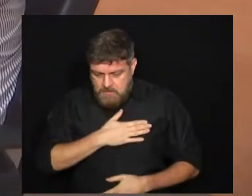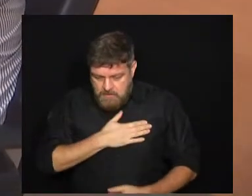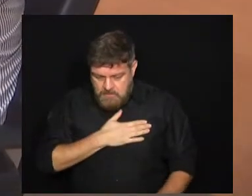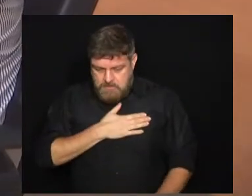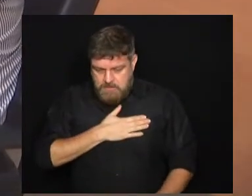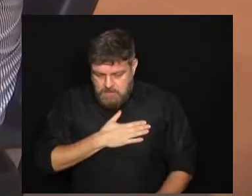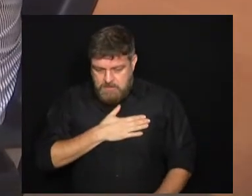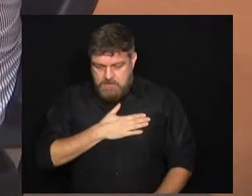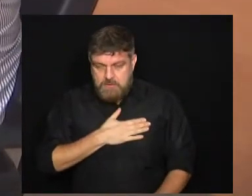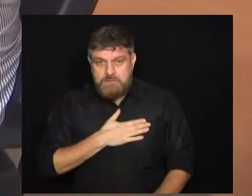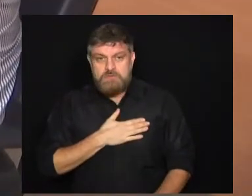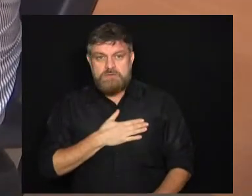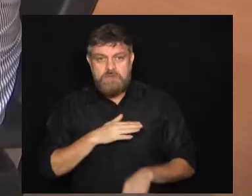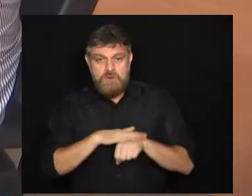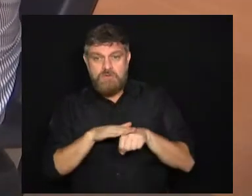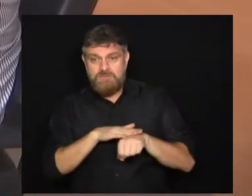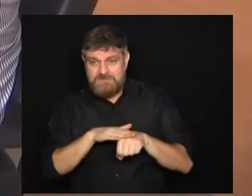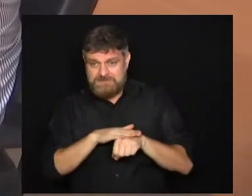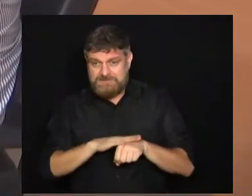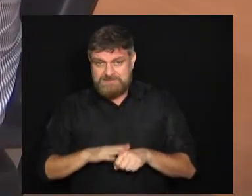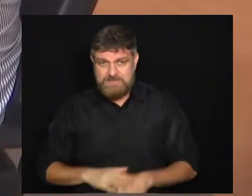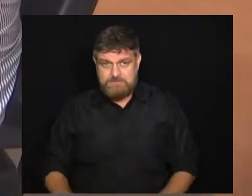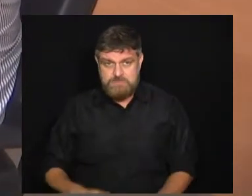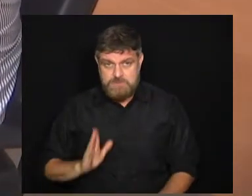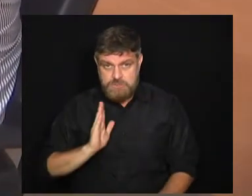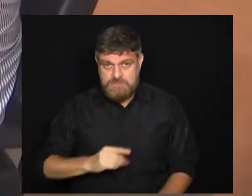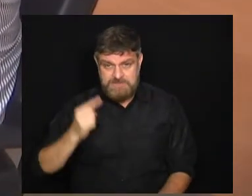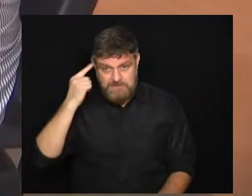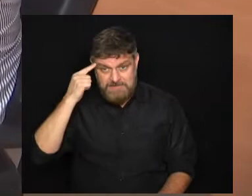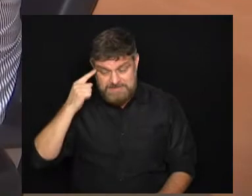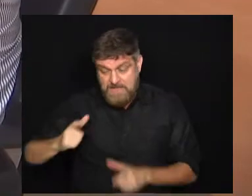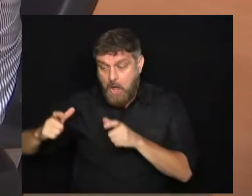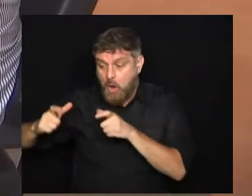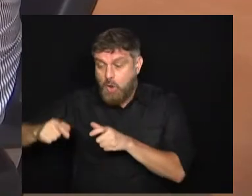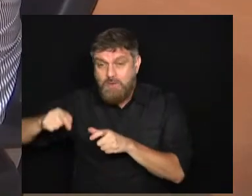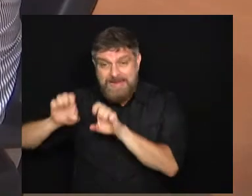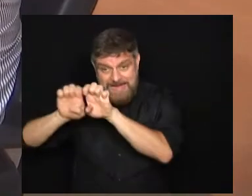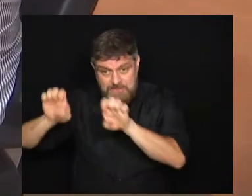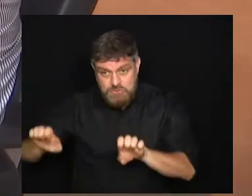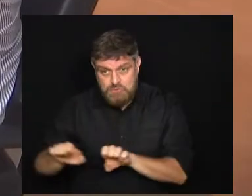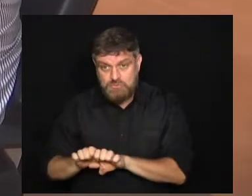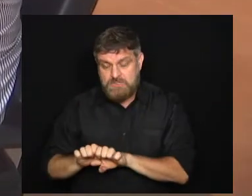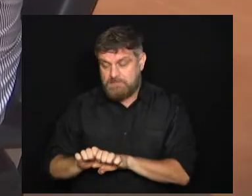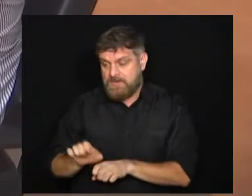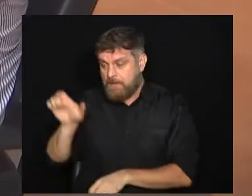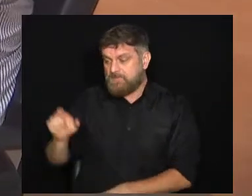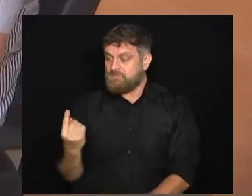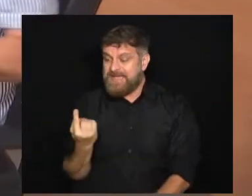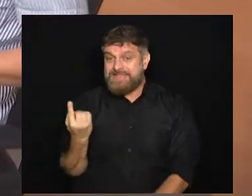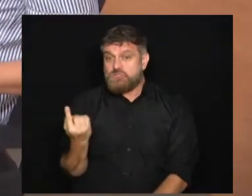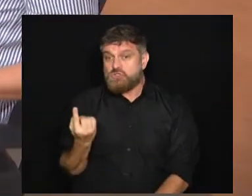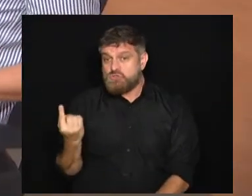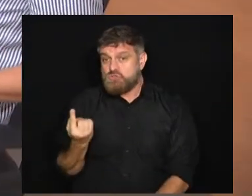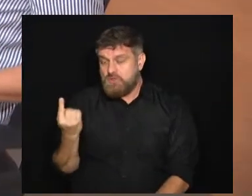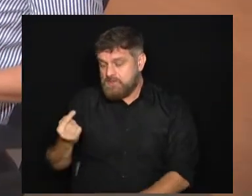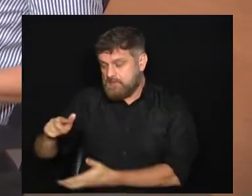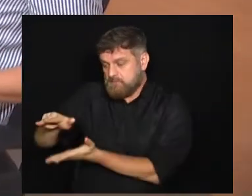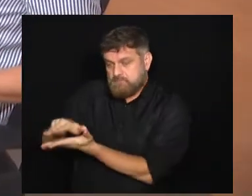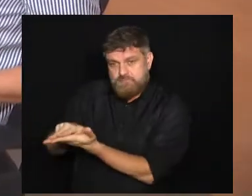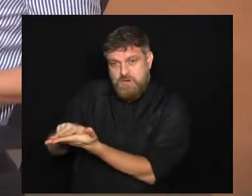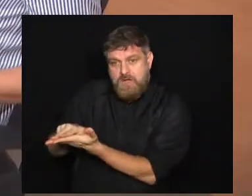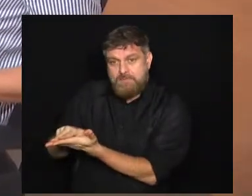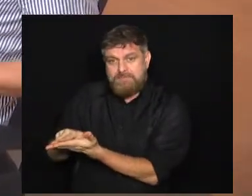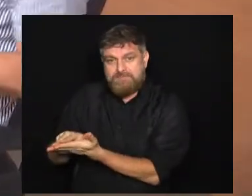discutir com vocês se os serviços se está se pensando em espaço físico, estrutura, para poder pensar essas questões, por exemplo, né? Para evitar que